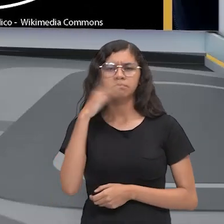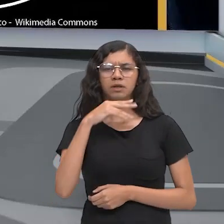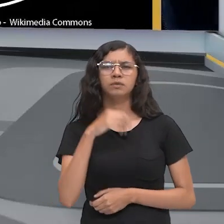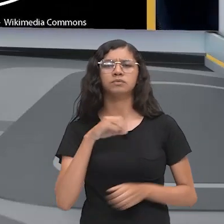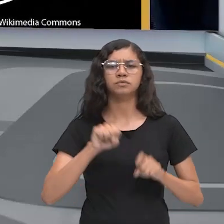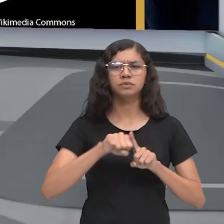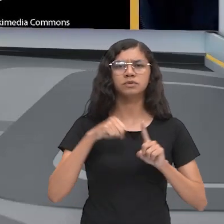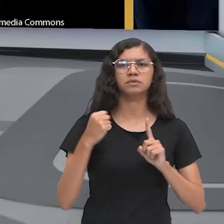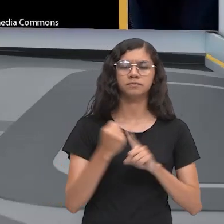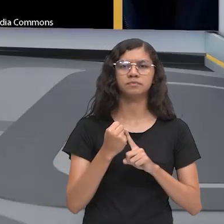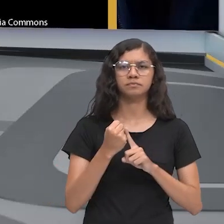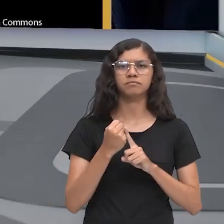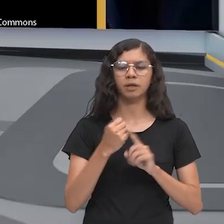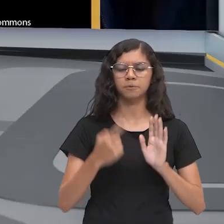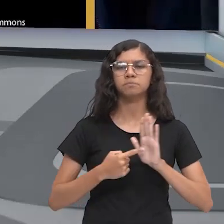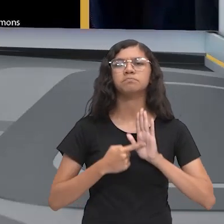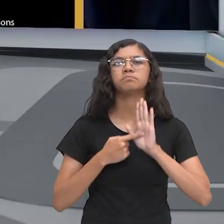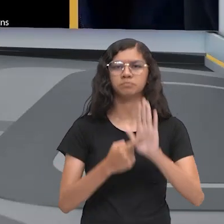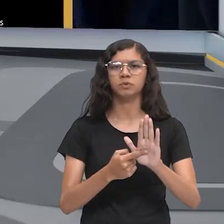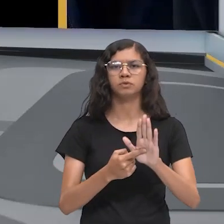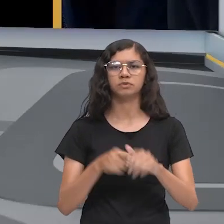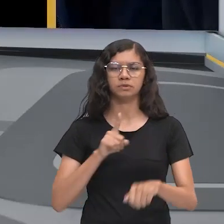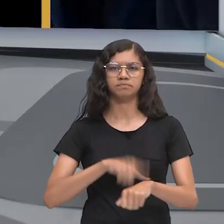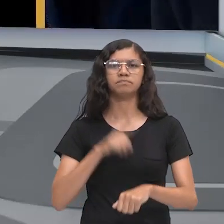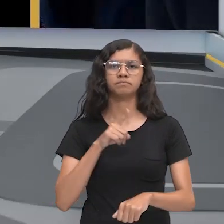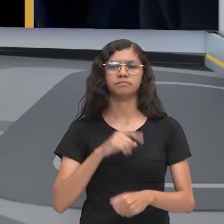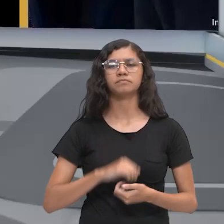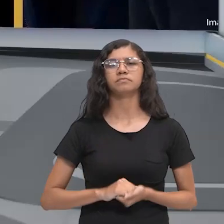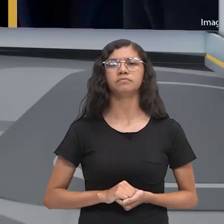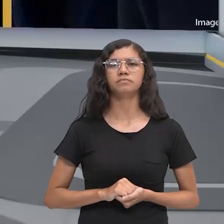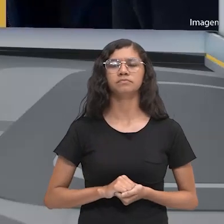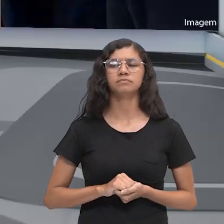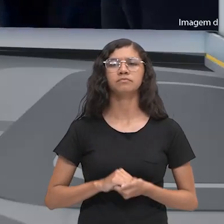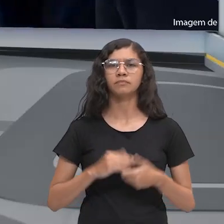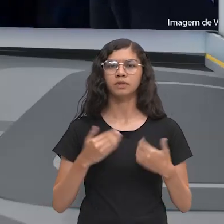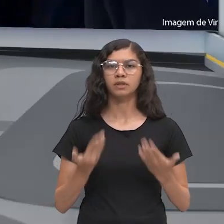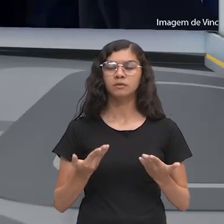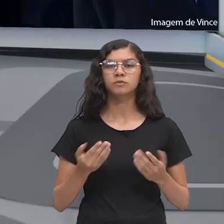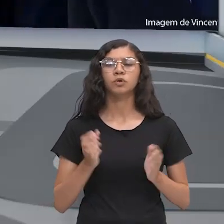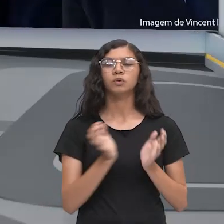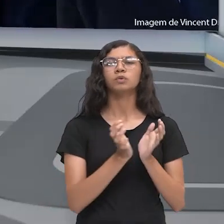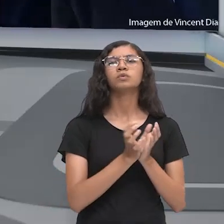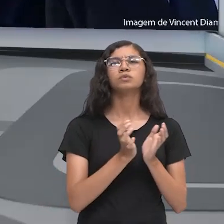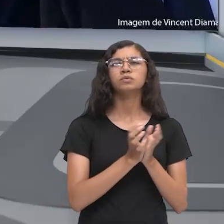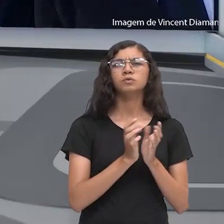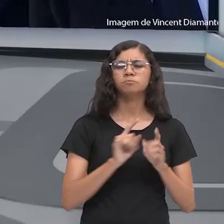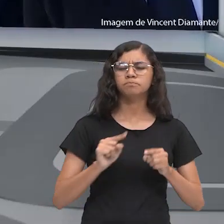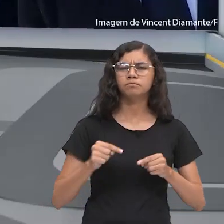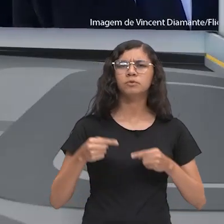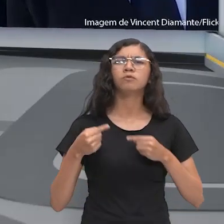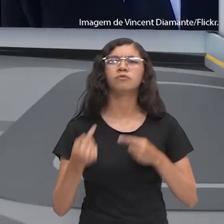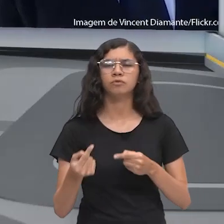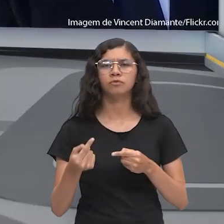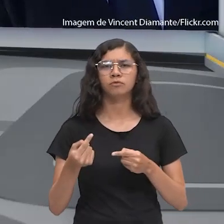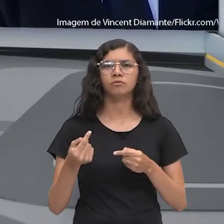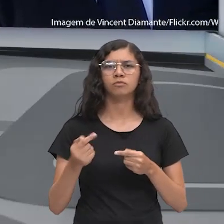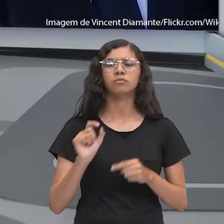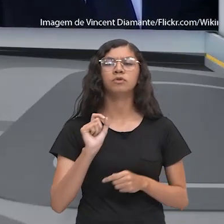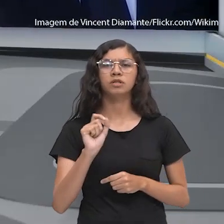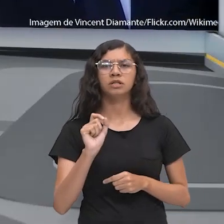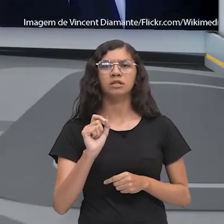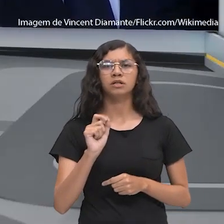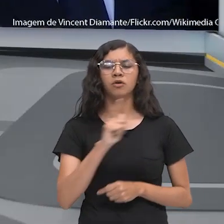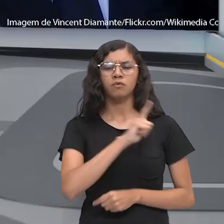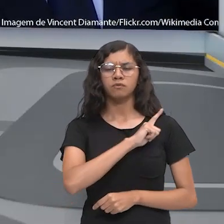sociedade, eles entram em ação, tá bom? Com isso, o grupo provocou reações de governantes e da